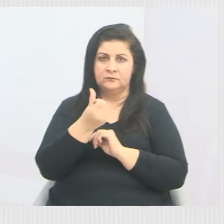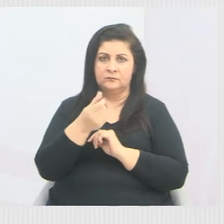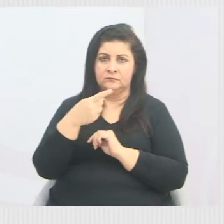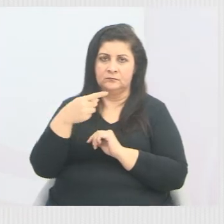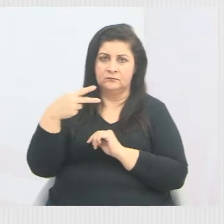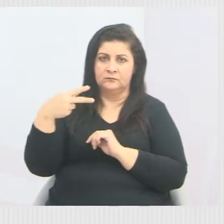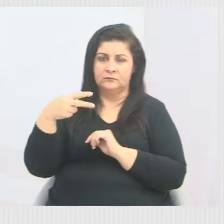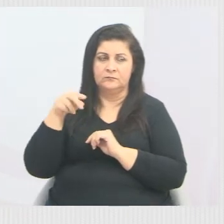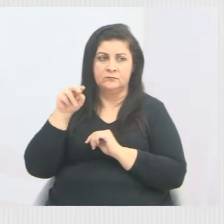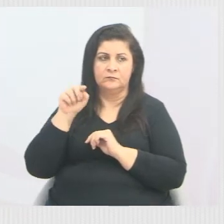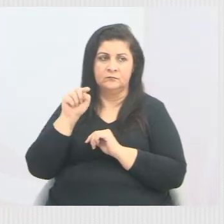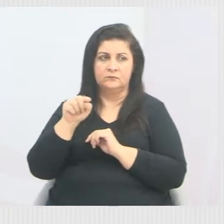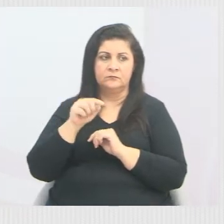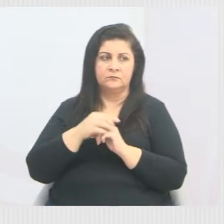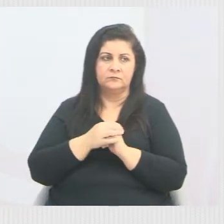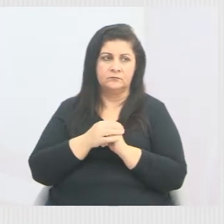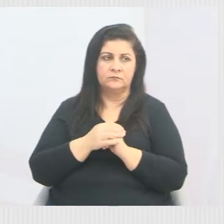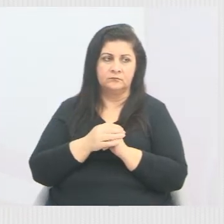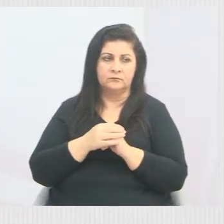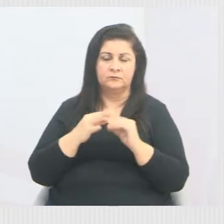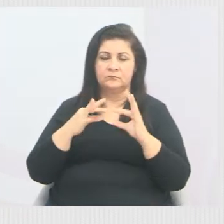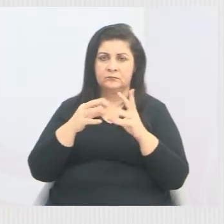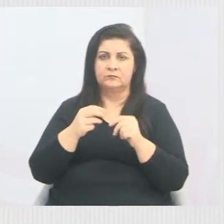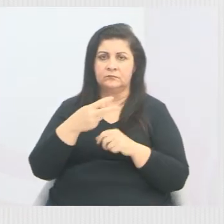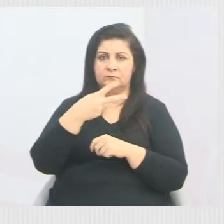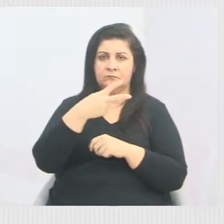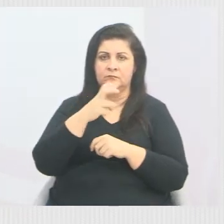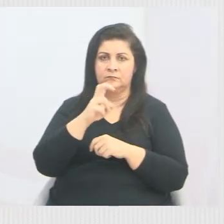612.888, dando um total de